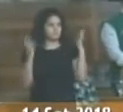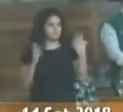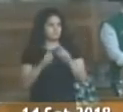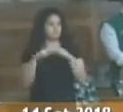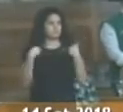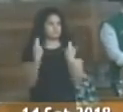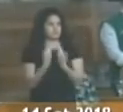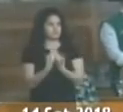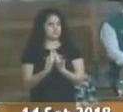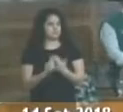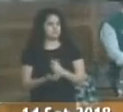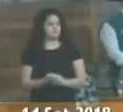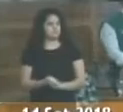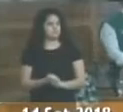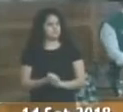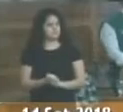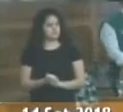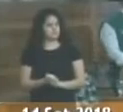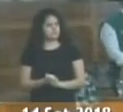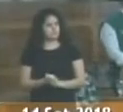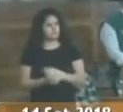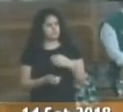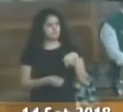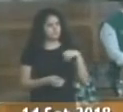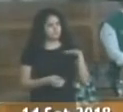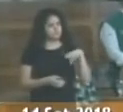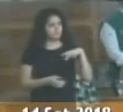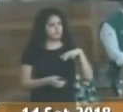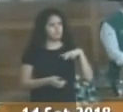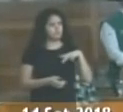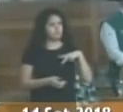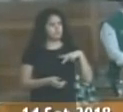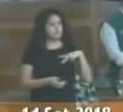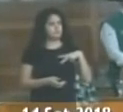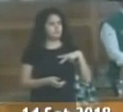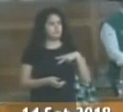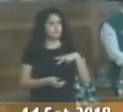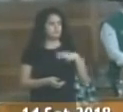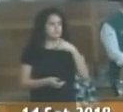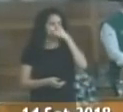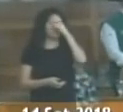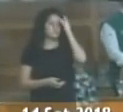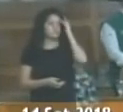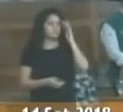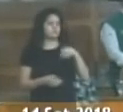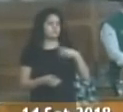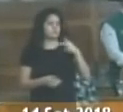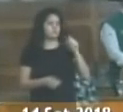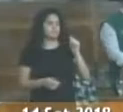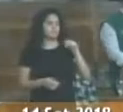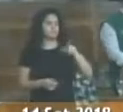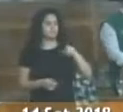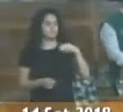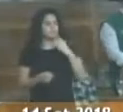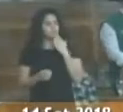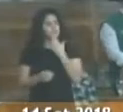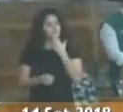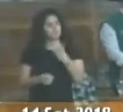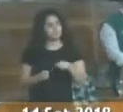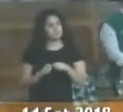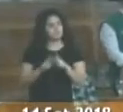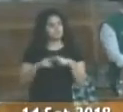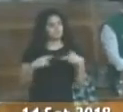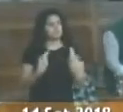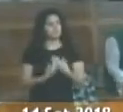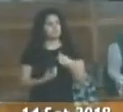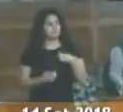audiência pública, particularmente a comunidade de Palmas, que vem se mobilizando há um tempo para que ela acontecesse. Presidente, eu